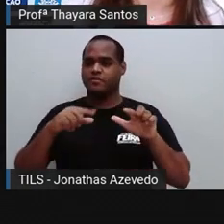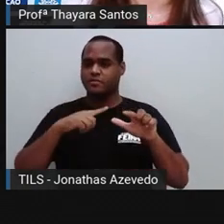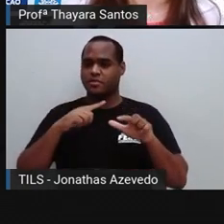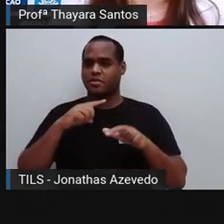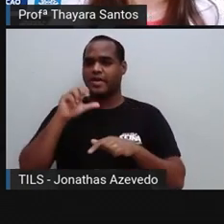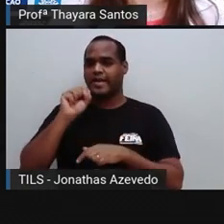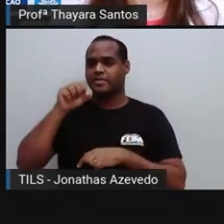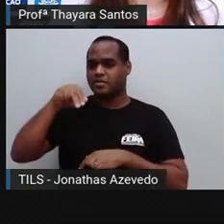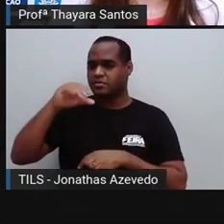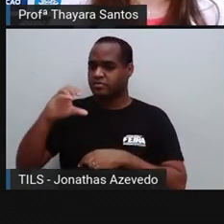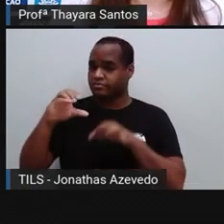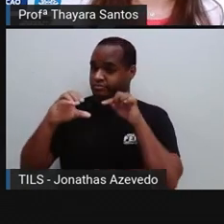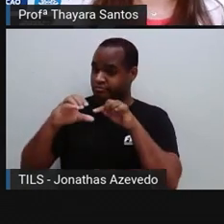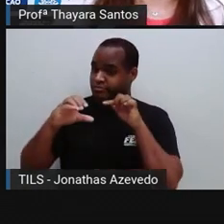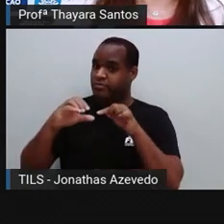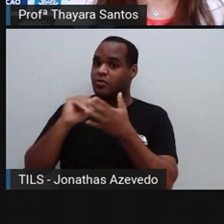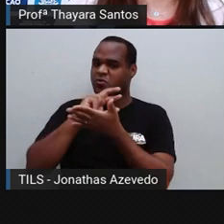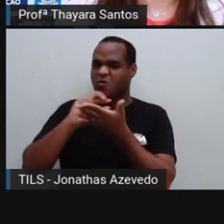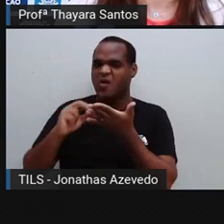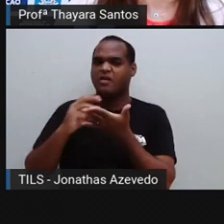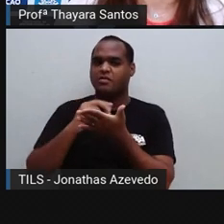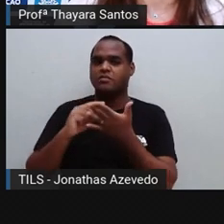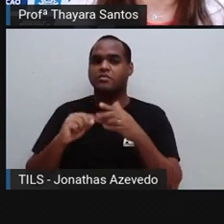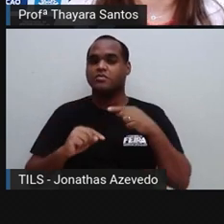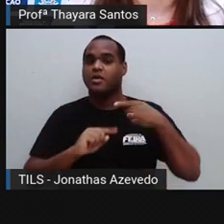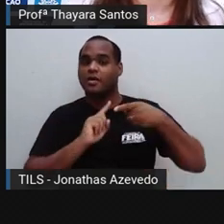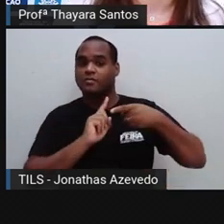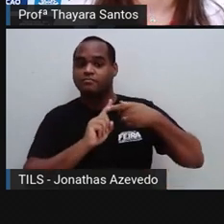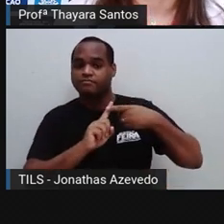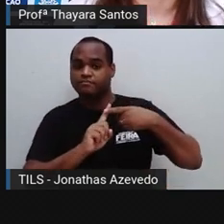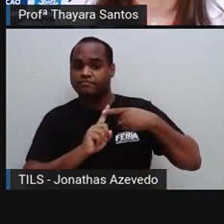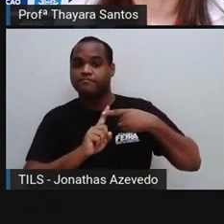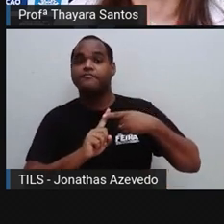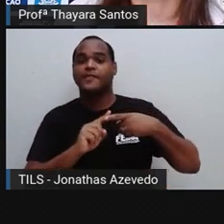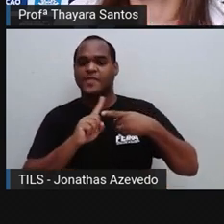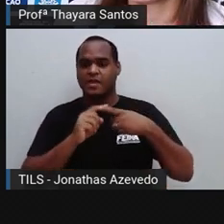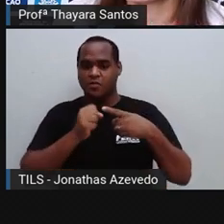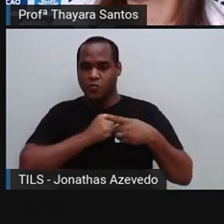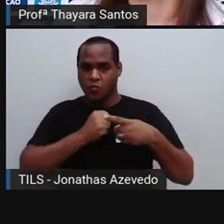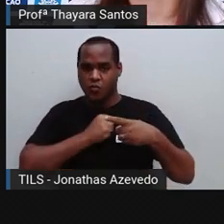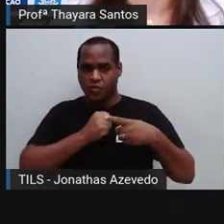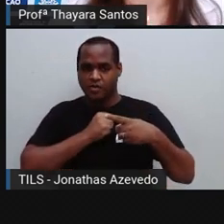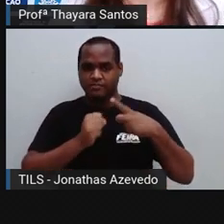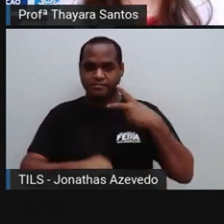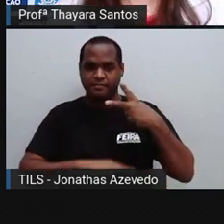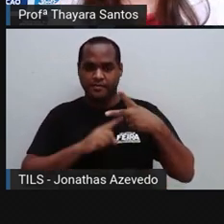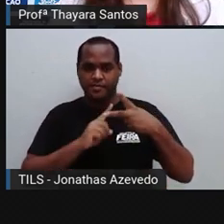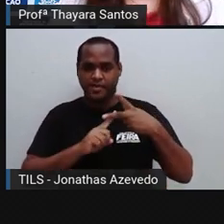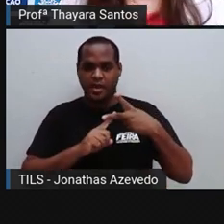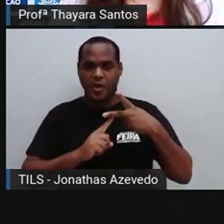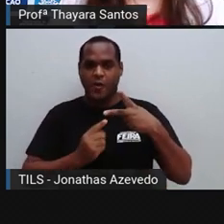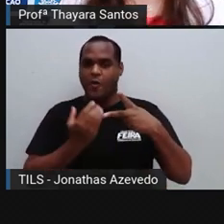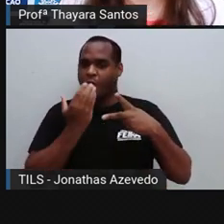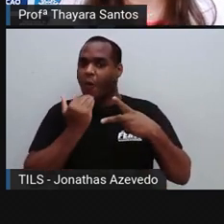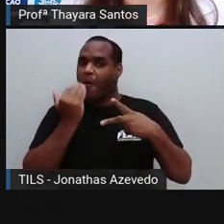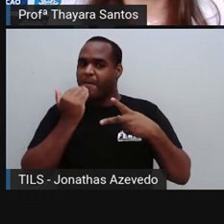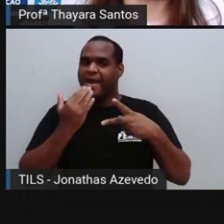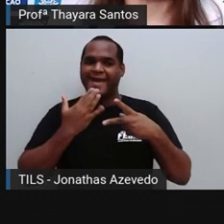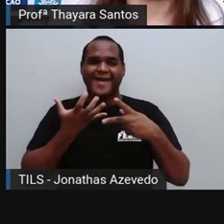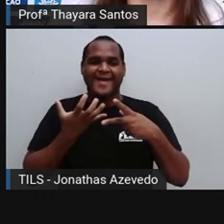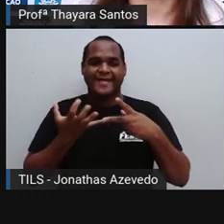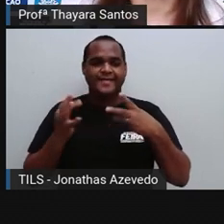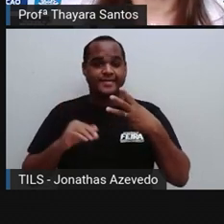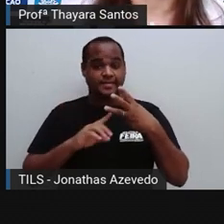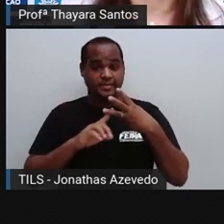sistema nervoso central, qual é o efeito delas? Letra A, aceleram o ritmo cardíaco. Letra B, aumentam o